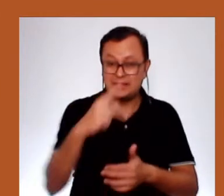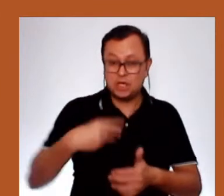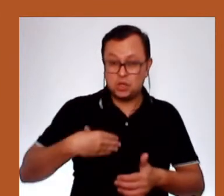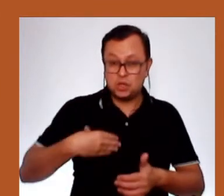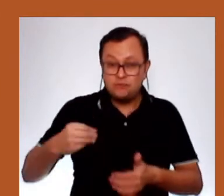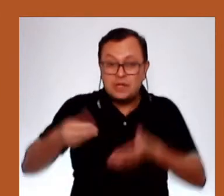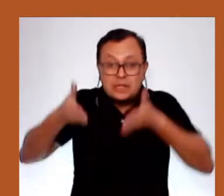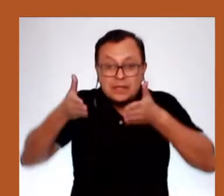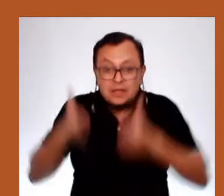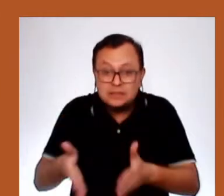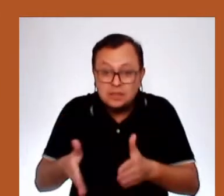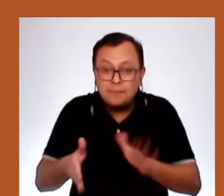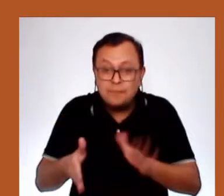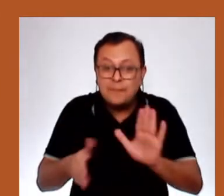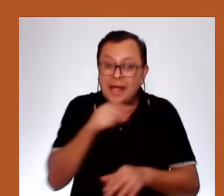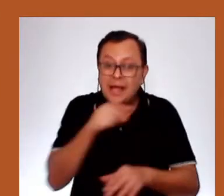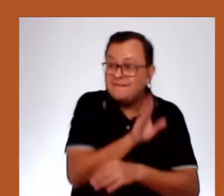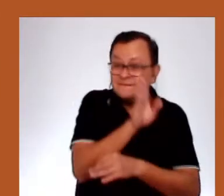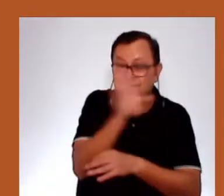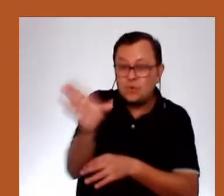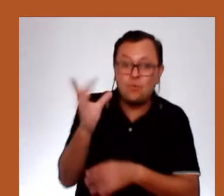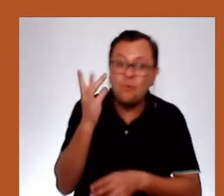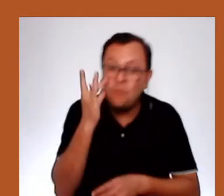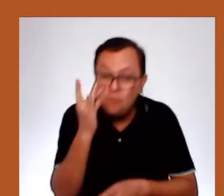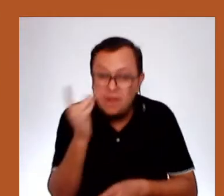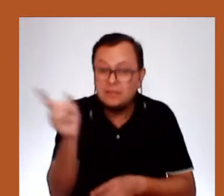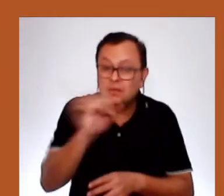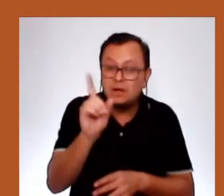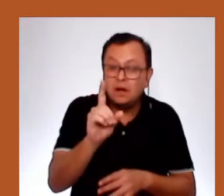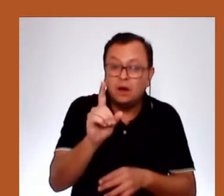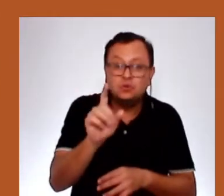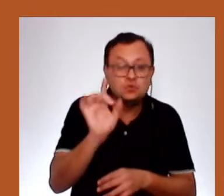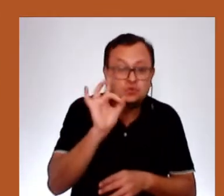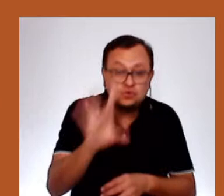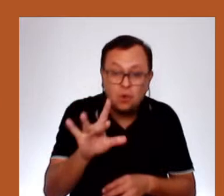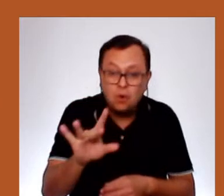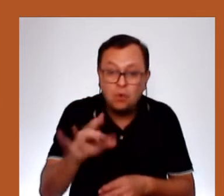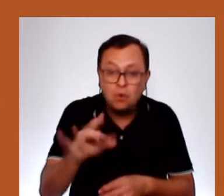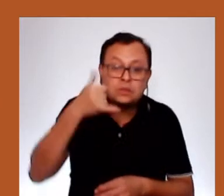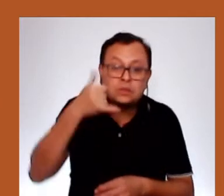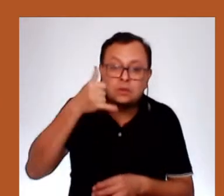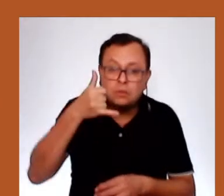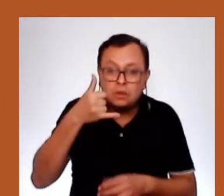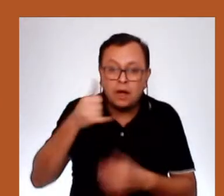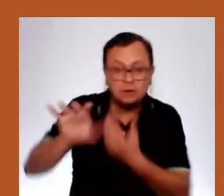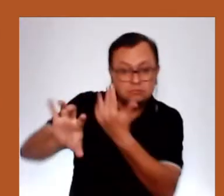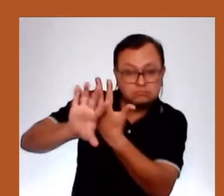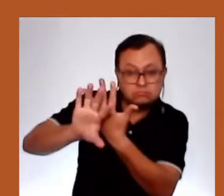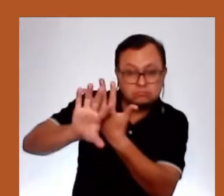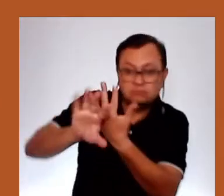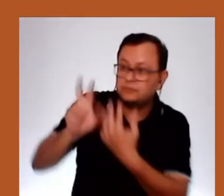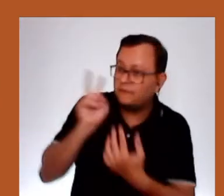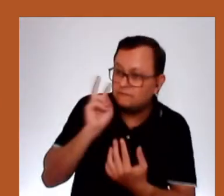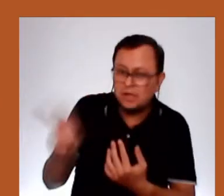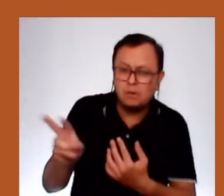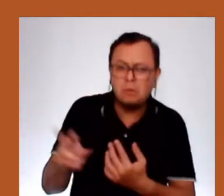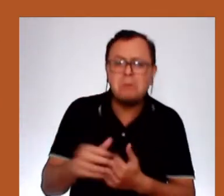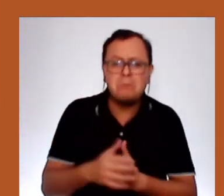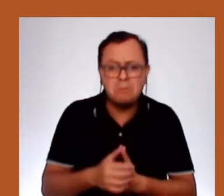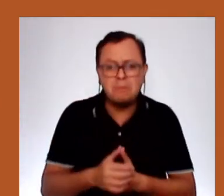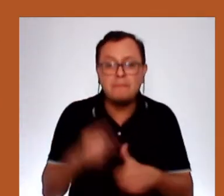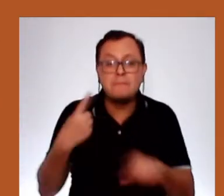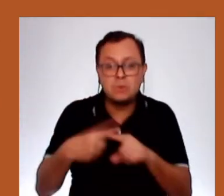gestor, ele era responsável por aquelas pessoas, né? Ele achava que ele tinha que estar lá como exemplo